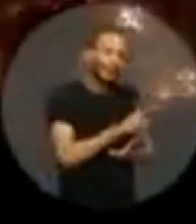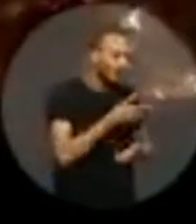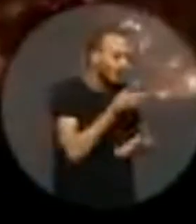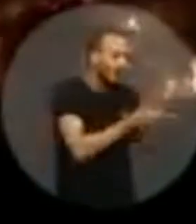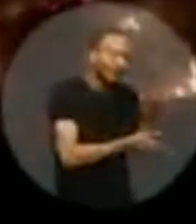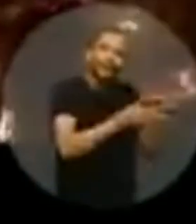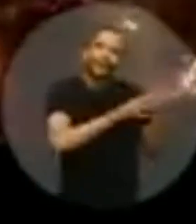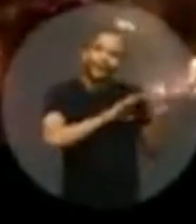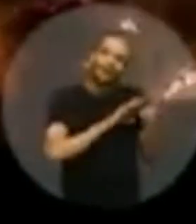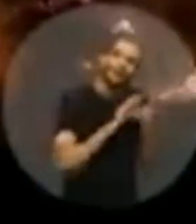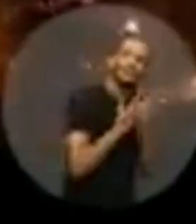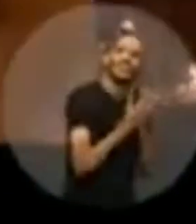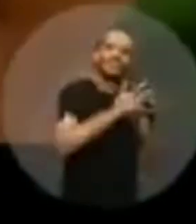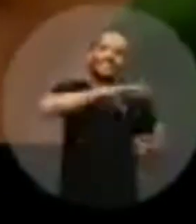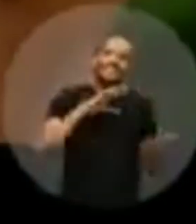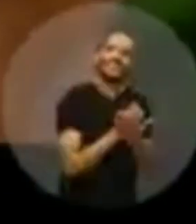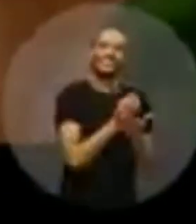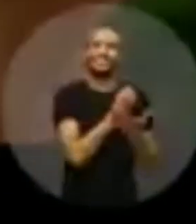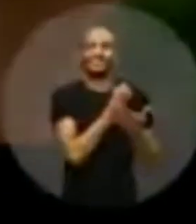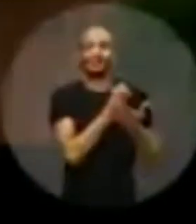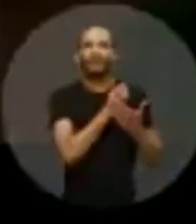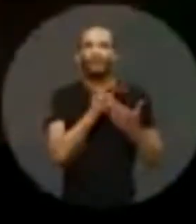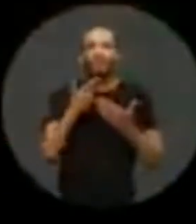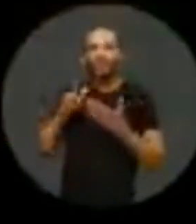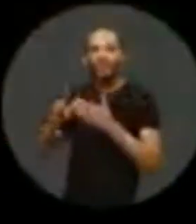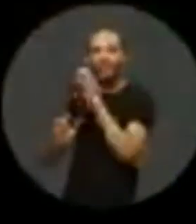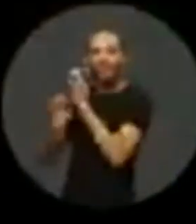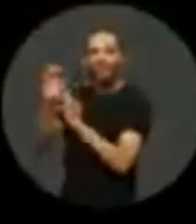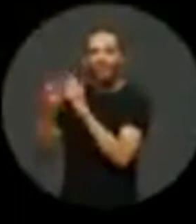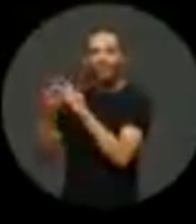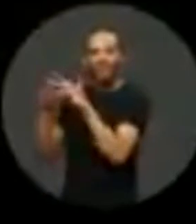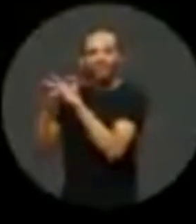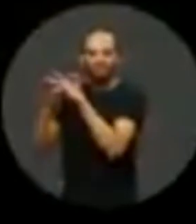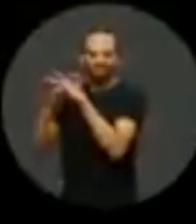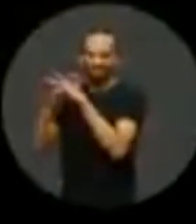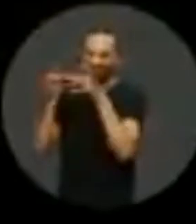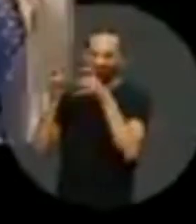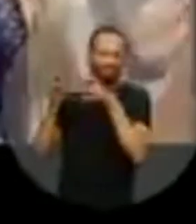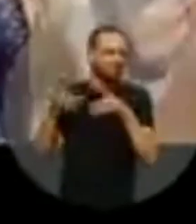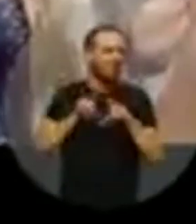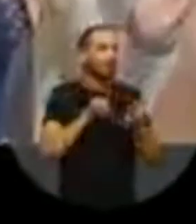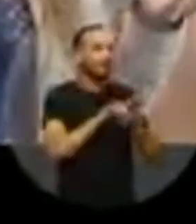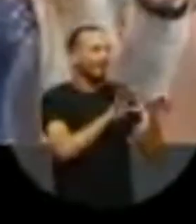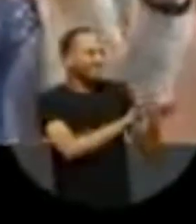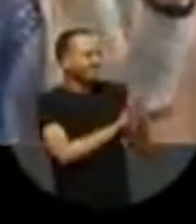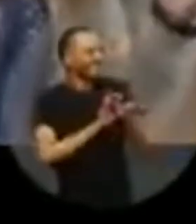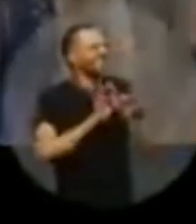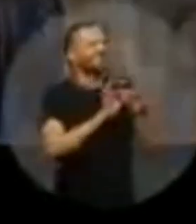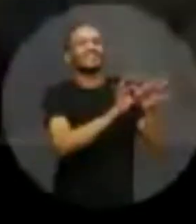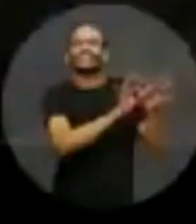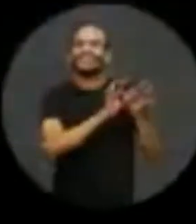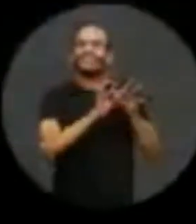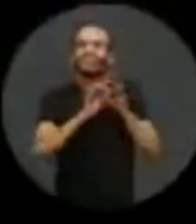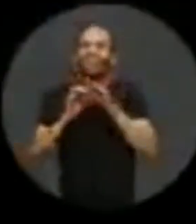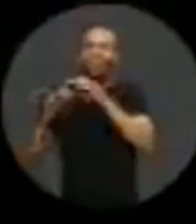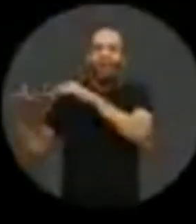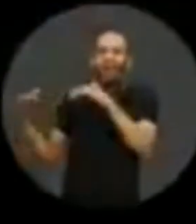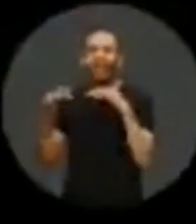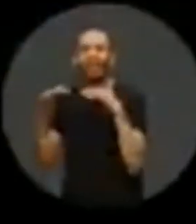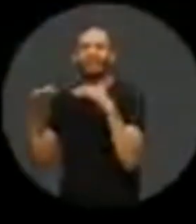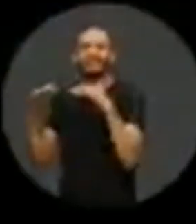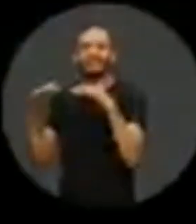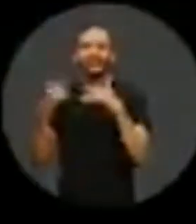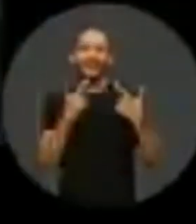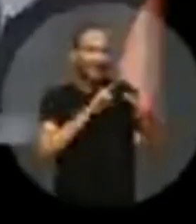que cuida, protege e salva. O da discórdia e o da união. O que quer